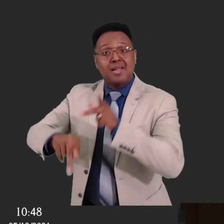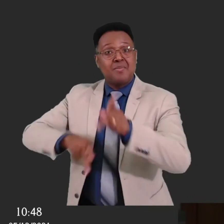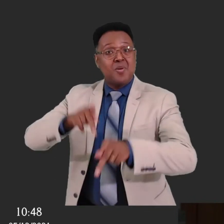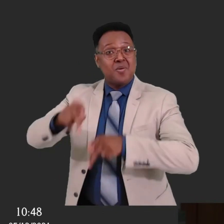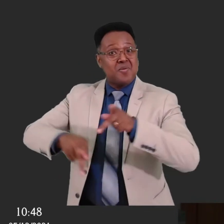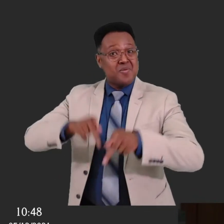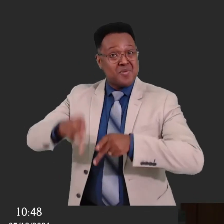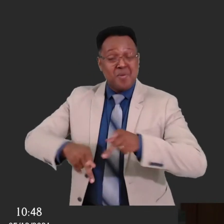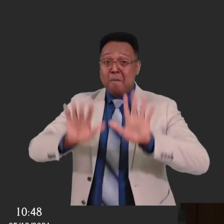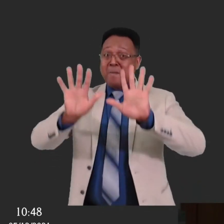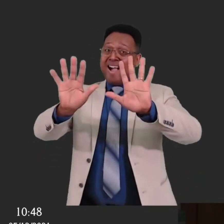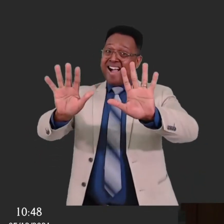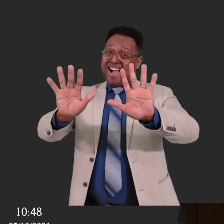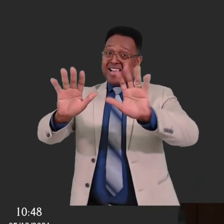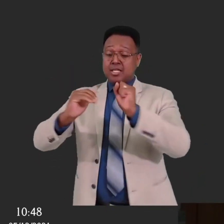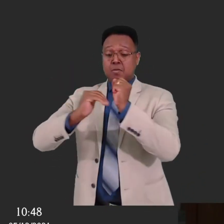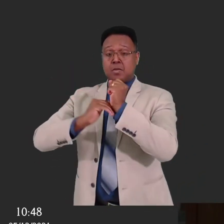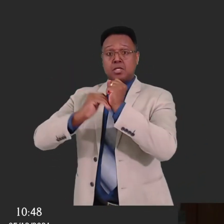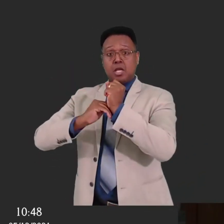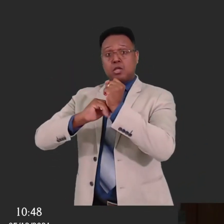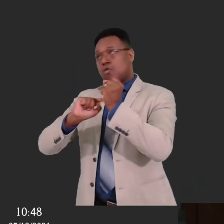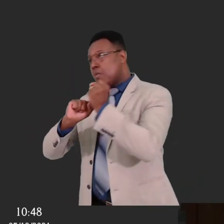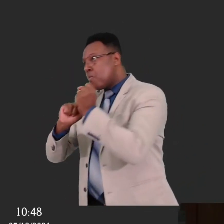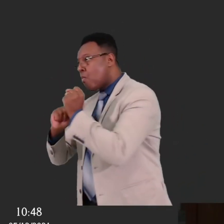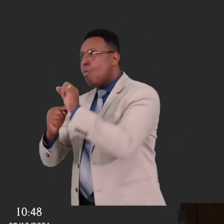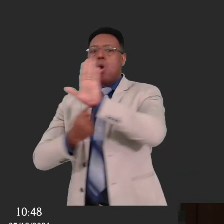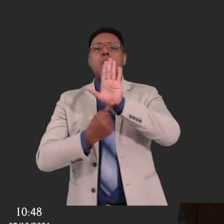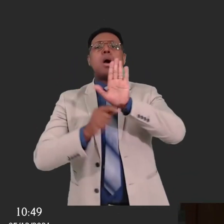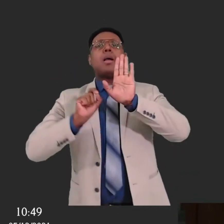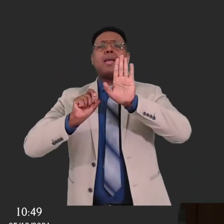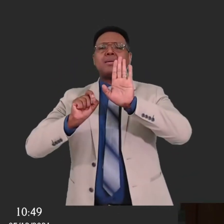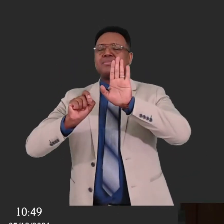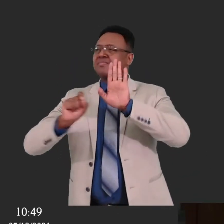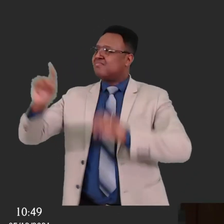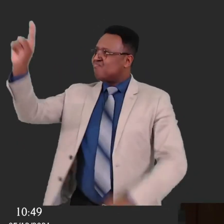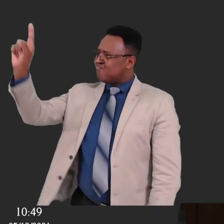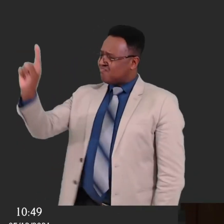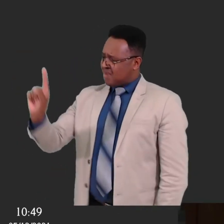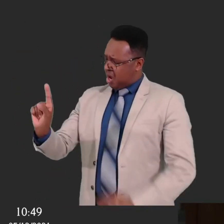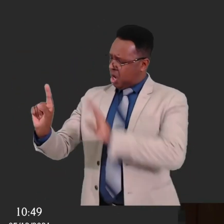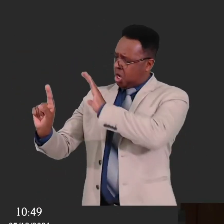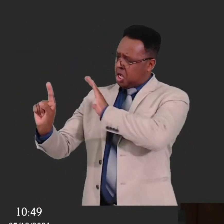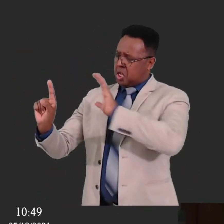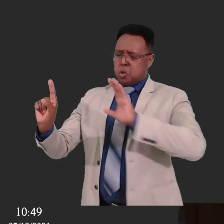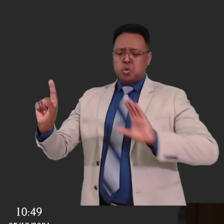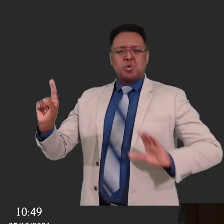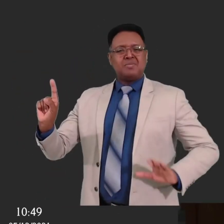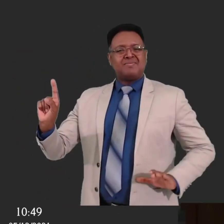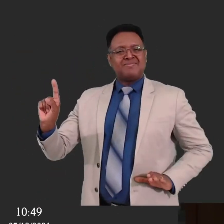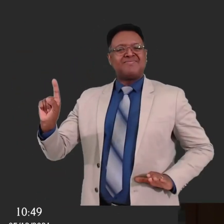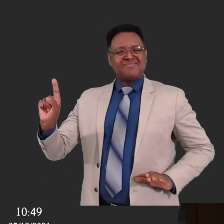que foi revelado, que é Cristo, o Filho de Deus, então agora foi manifesto aos